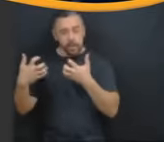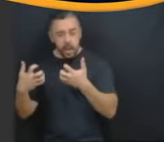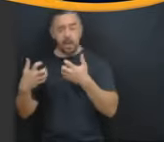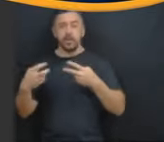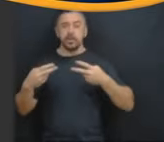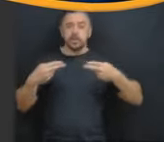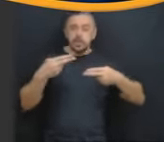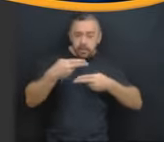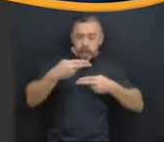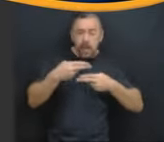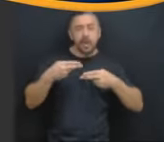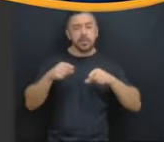como a Sanepar como a companhia